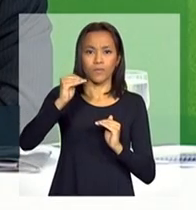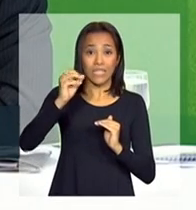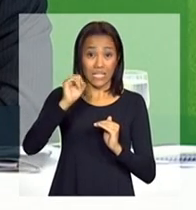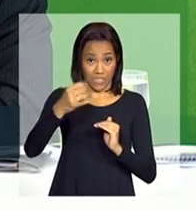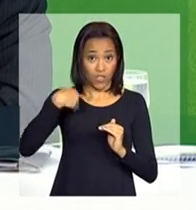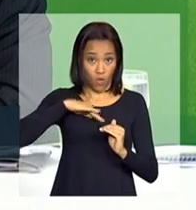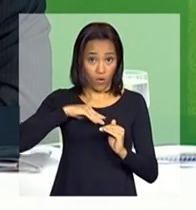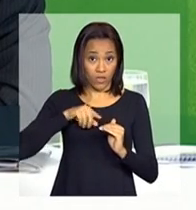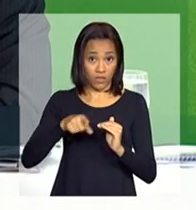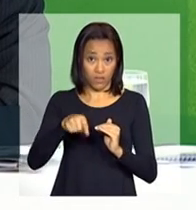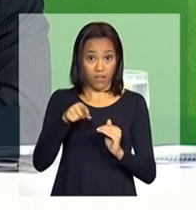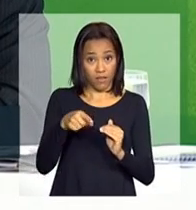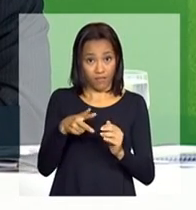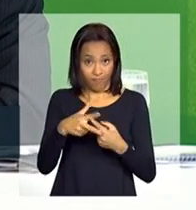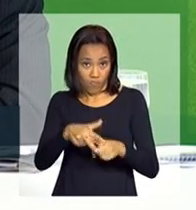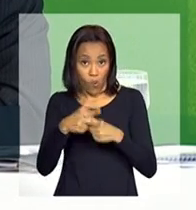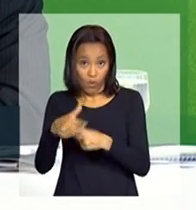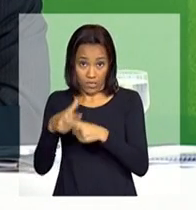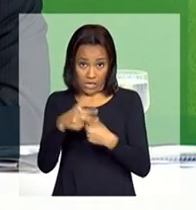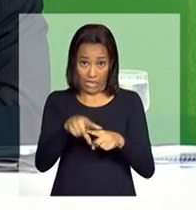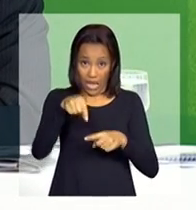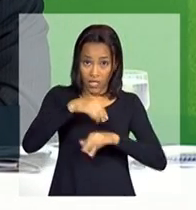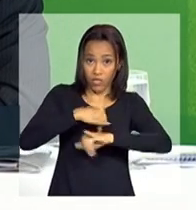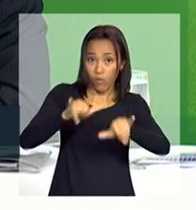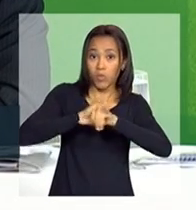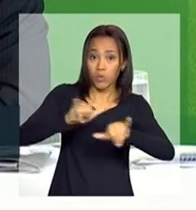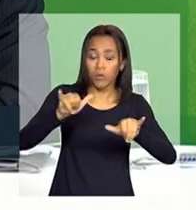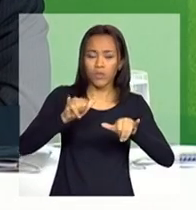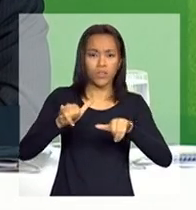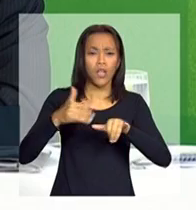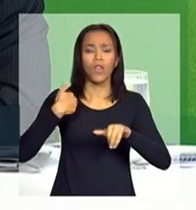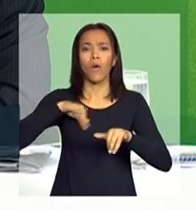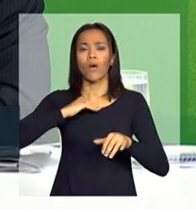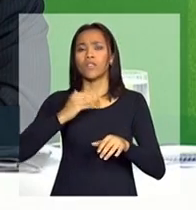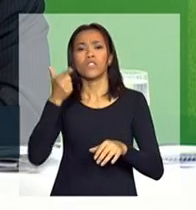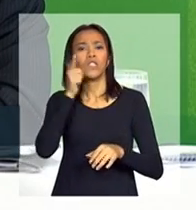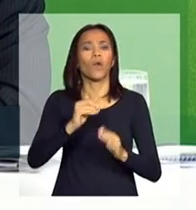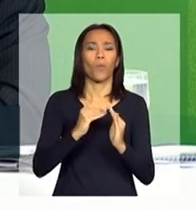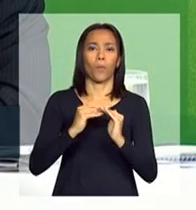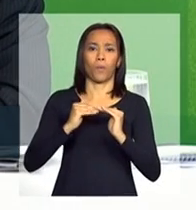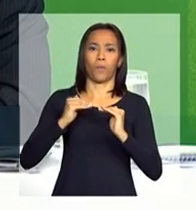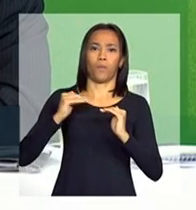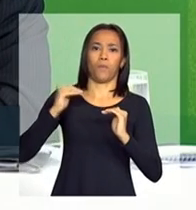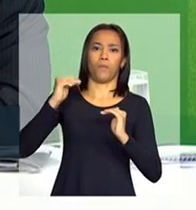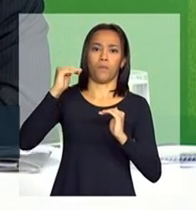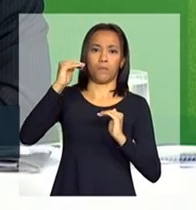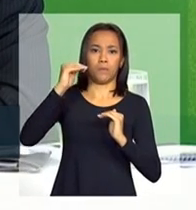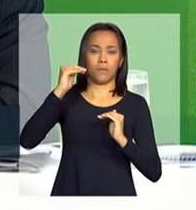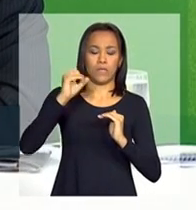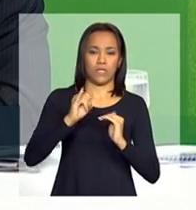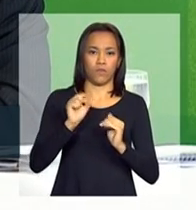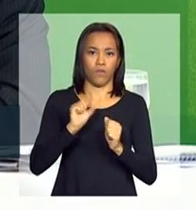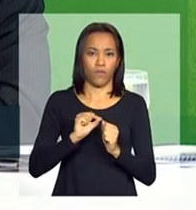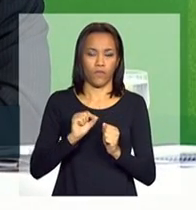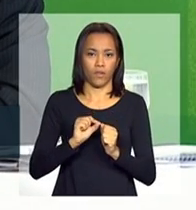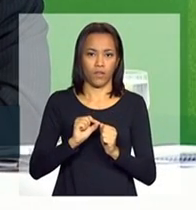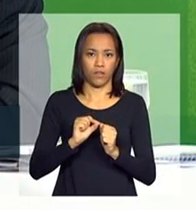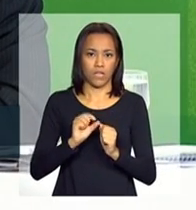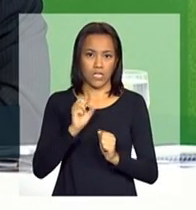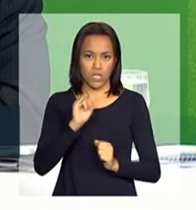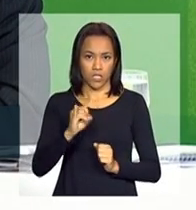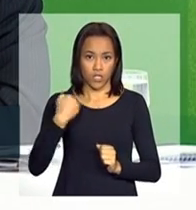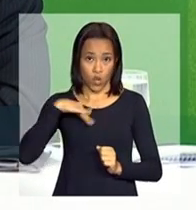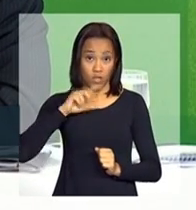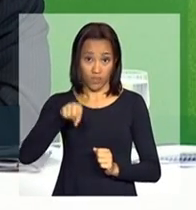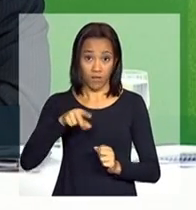que fizermos esse essa cálcula nós nós subiri se for feito se nós fizemos